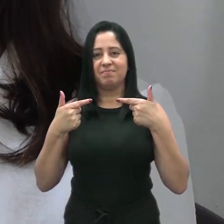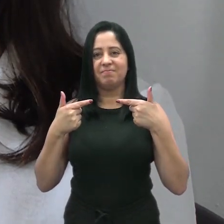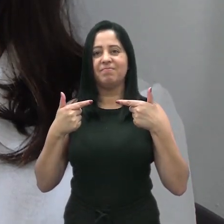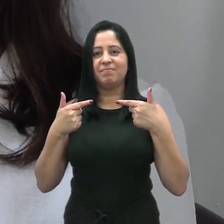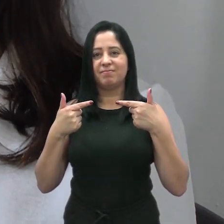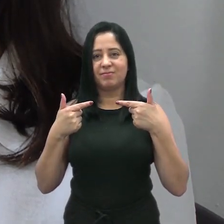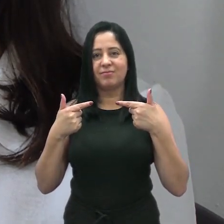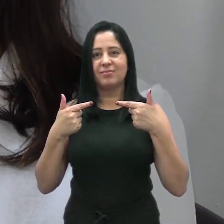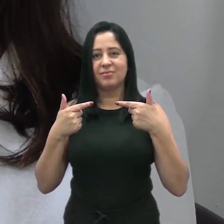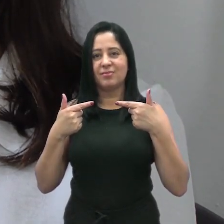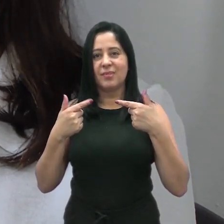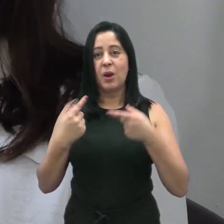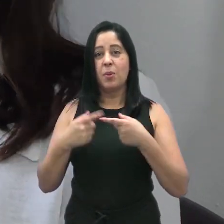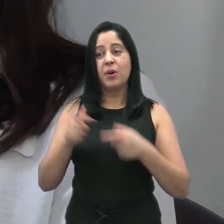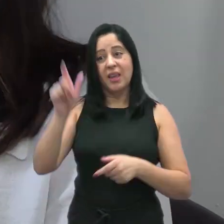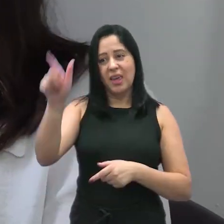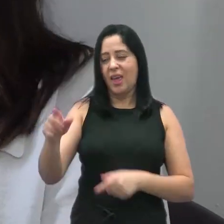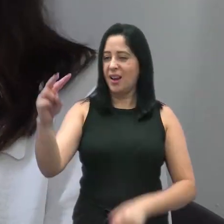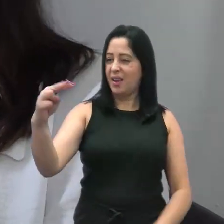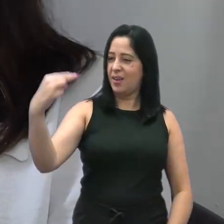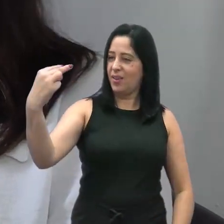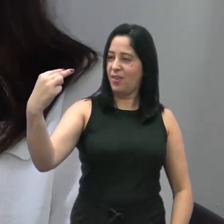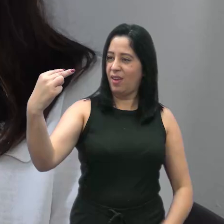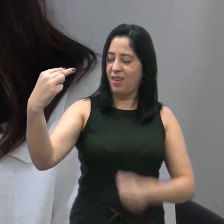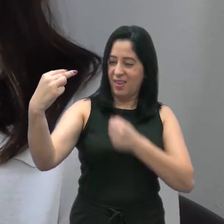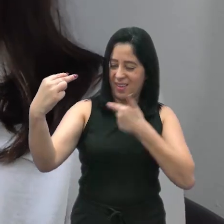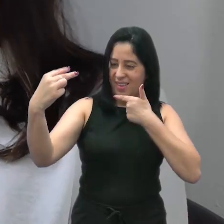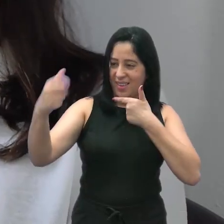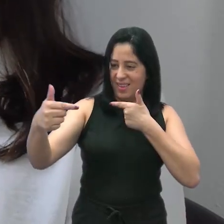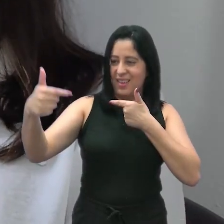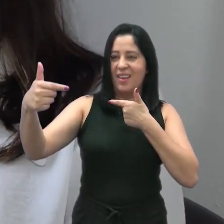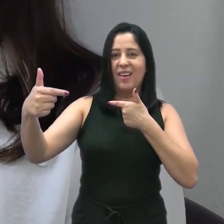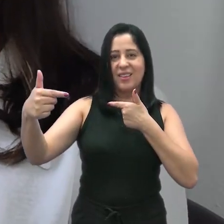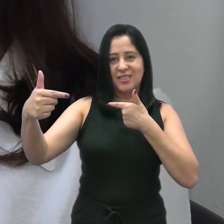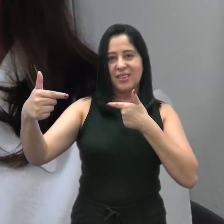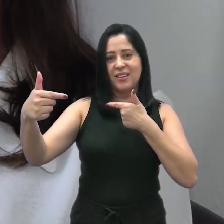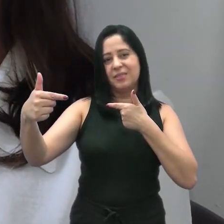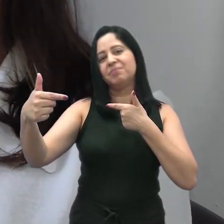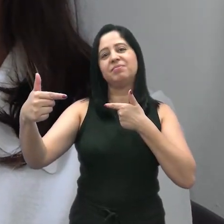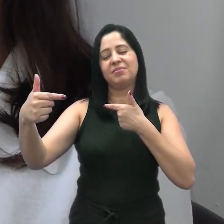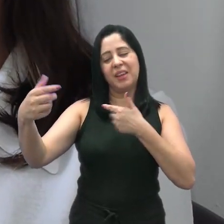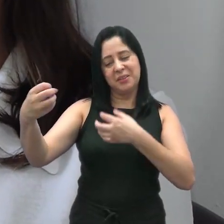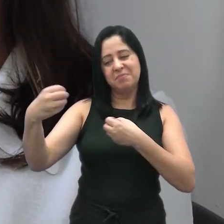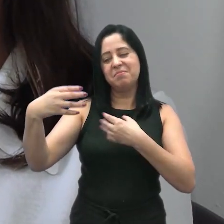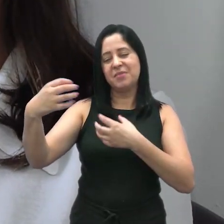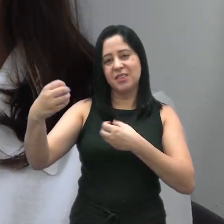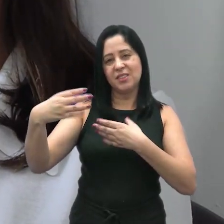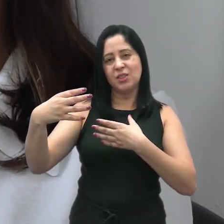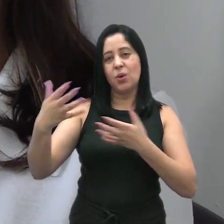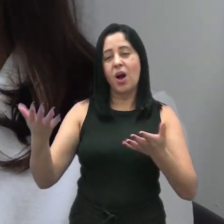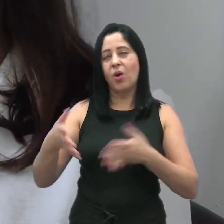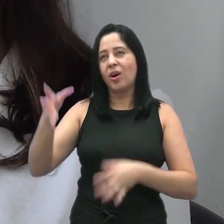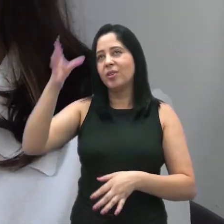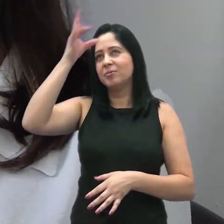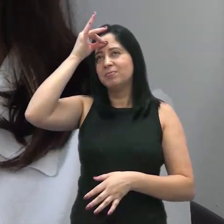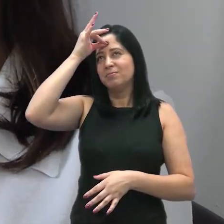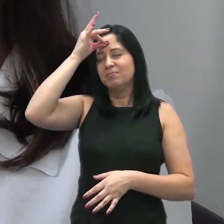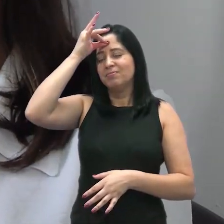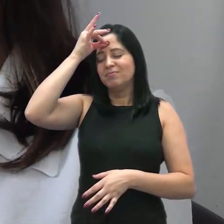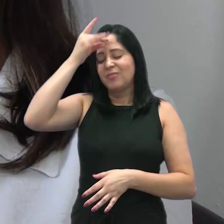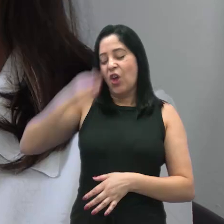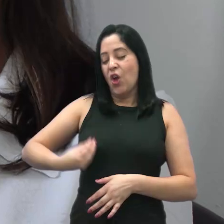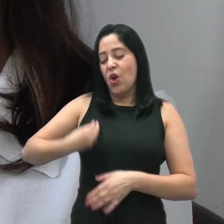para... Ele ficaria bem de me ver assim. Então esse legado que ele me deixa é continuar